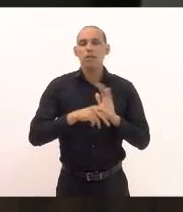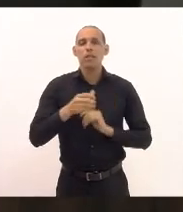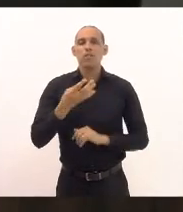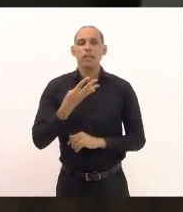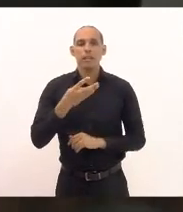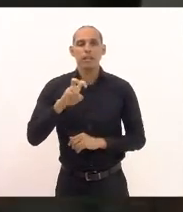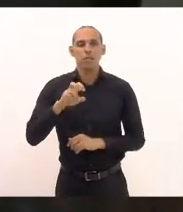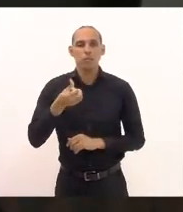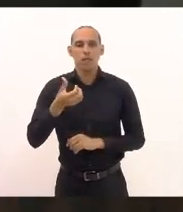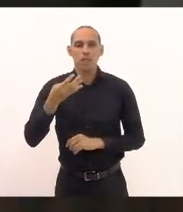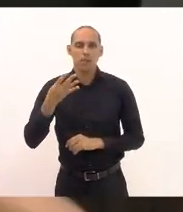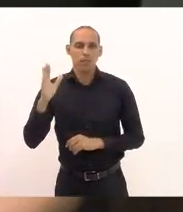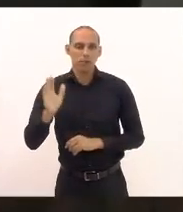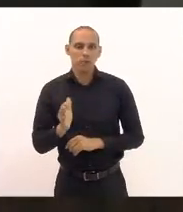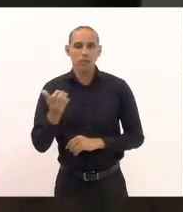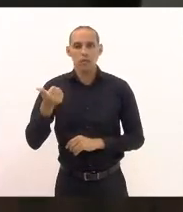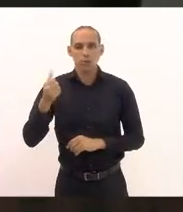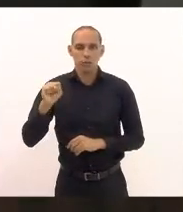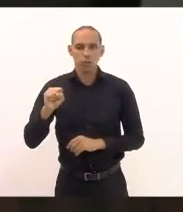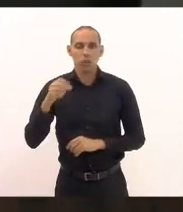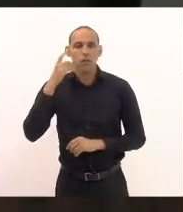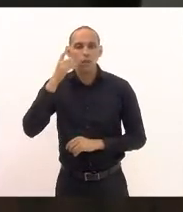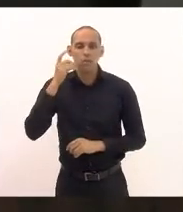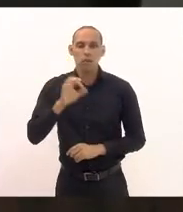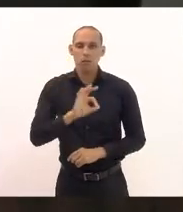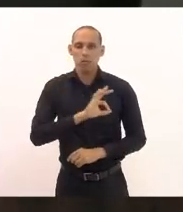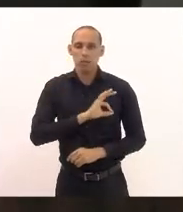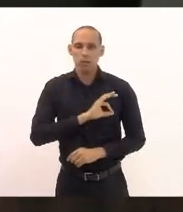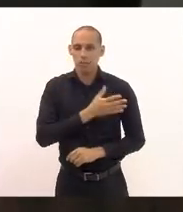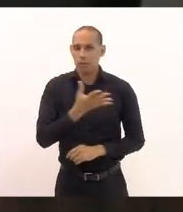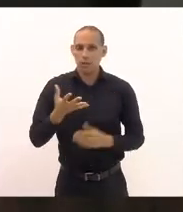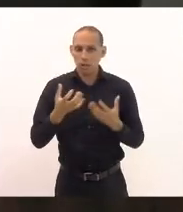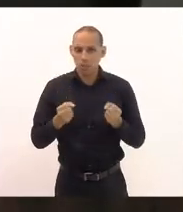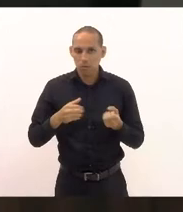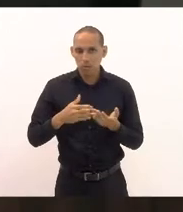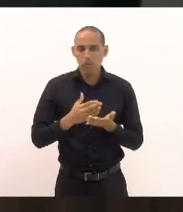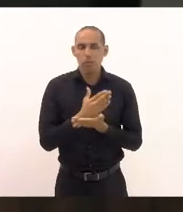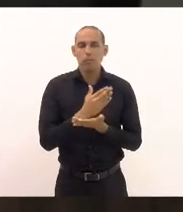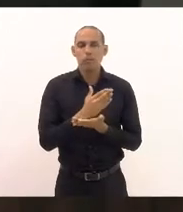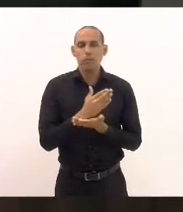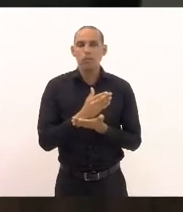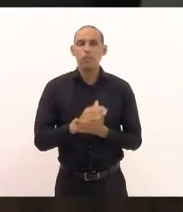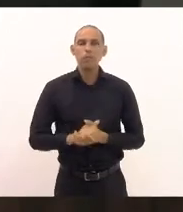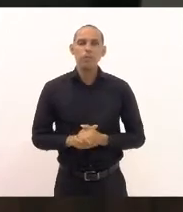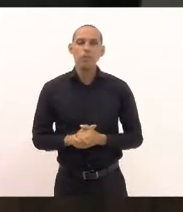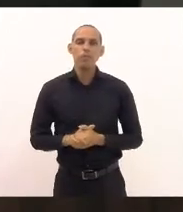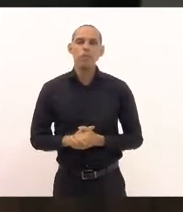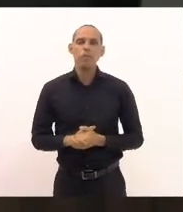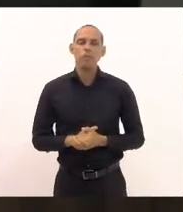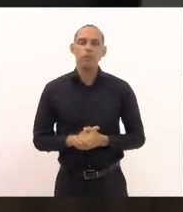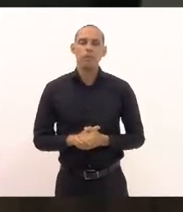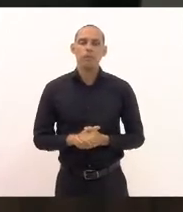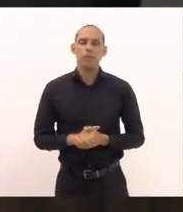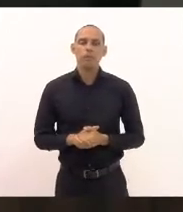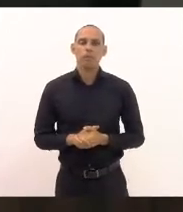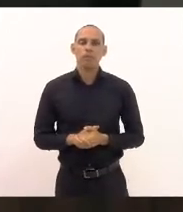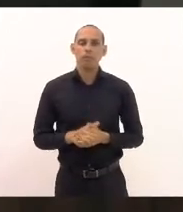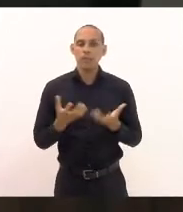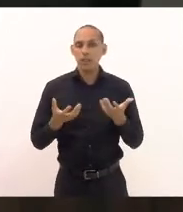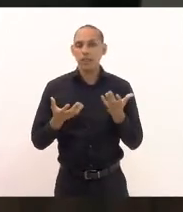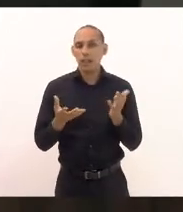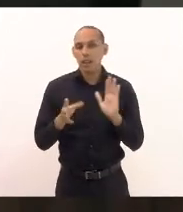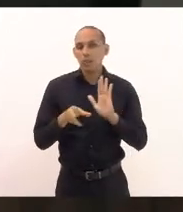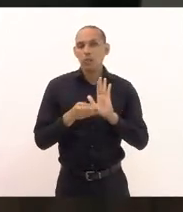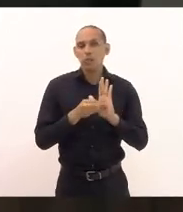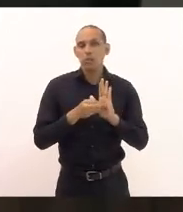de 18, deputada Marta Rocha. Senhores que aprovam, nesse como estão, aprovado. Requer inclusão na ordem